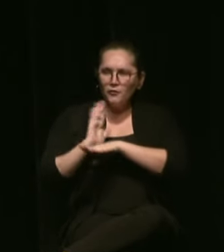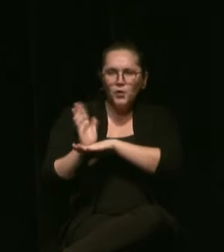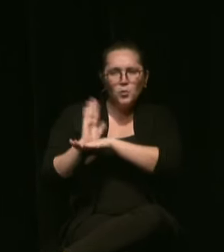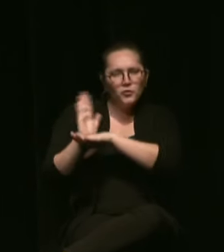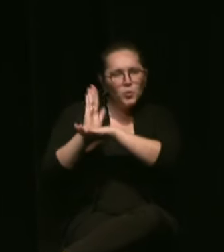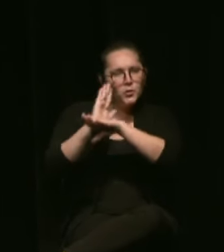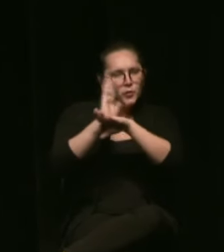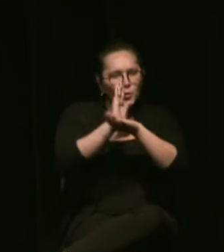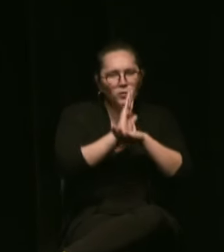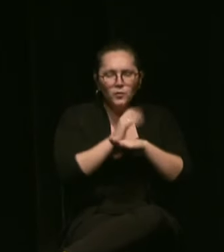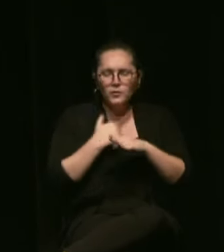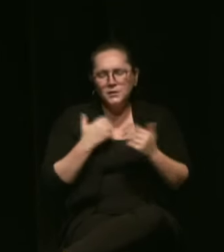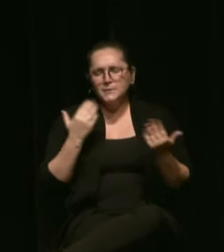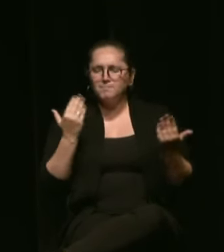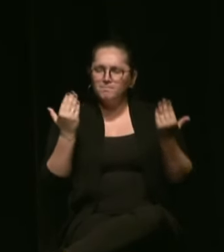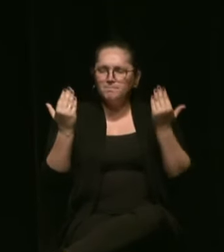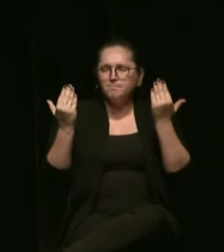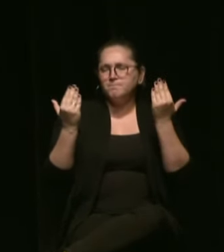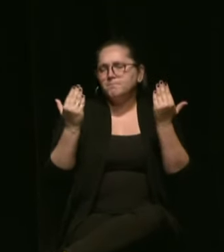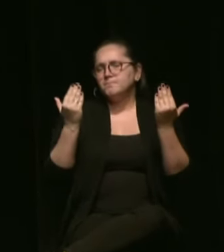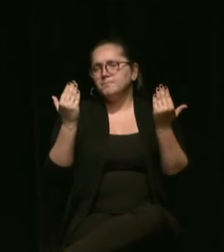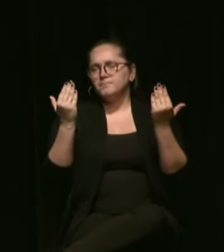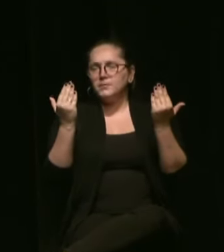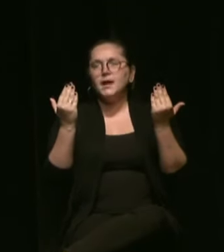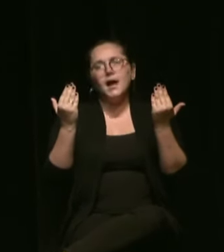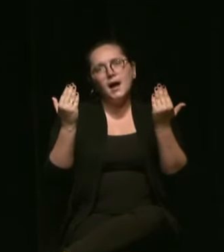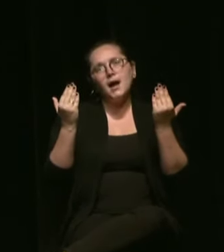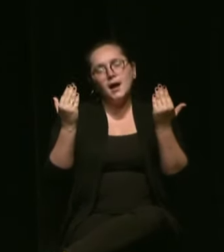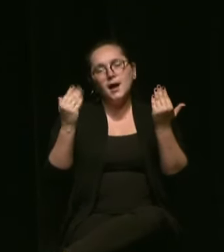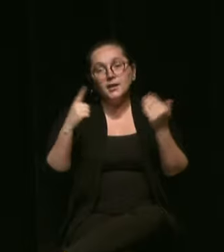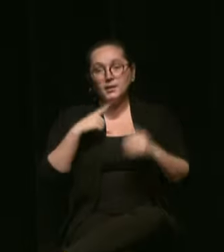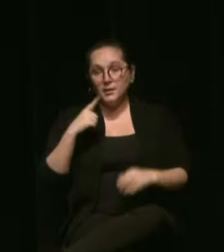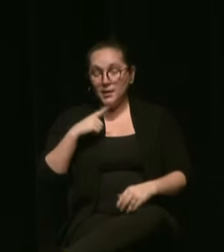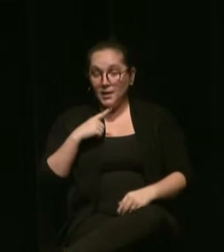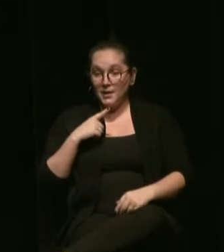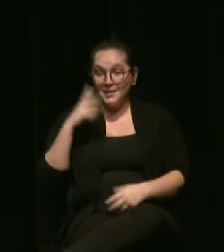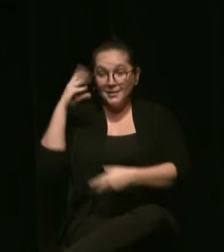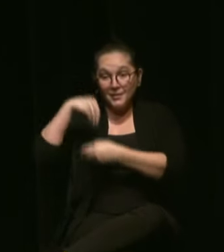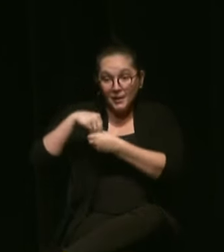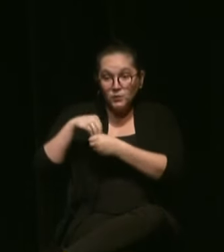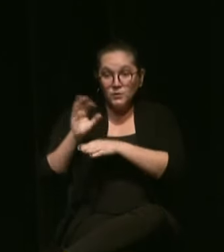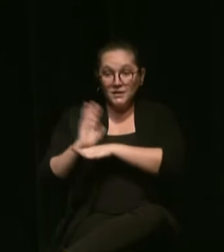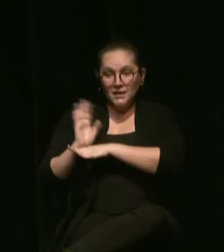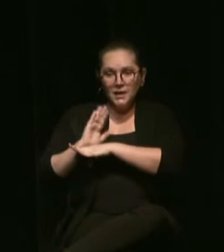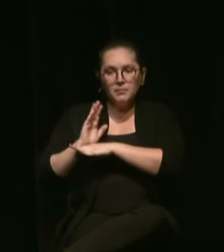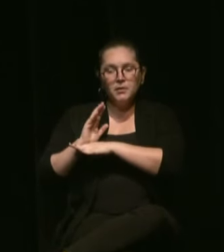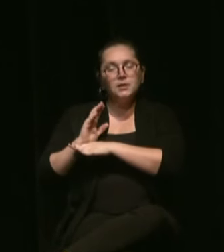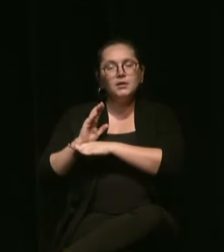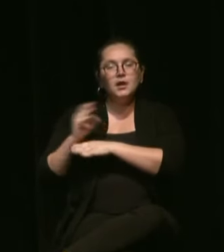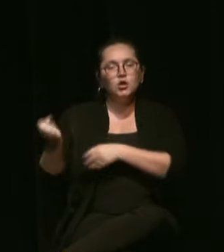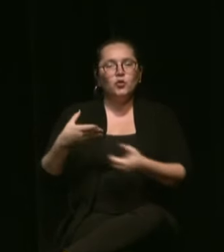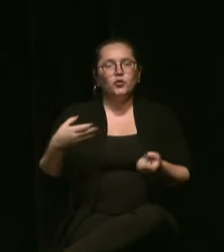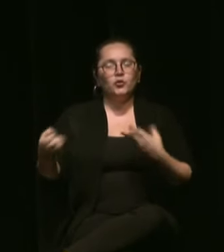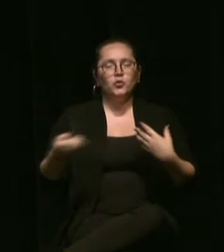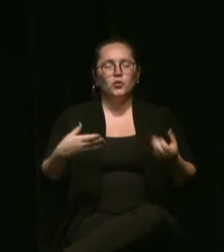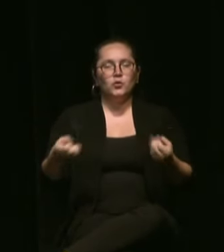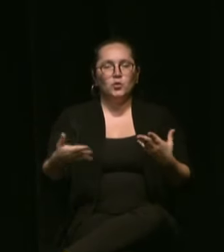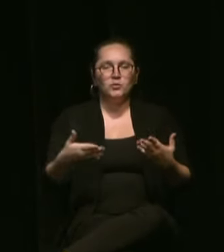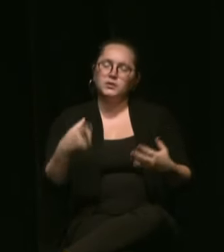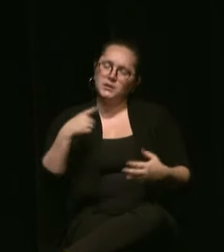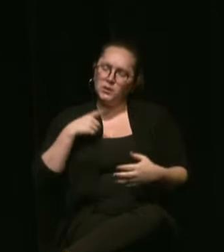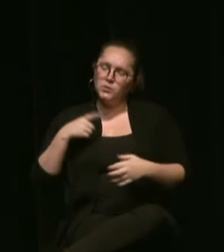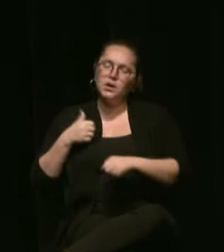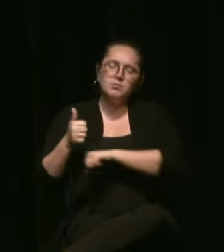de certa maneira, construam uma ideia de cinema que não existia antes. Então, você tem cineastas que têm